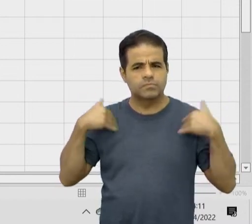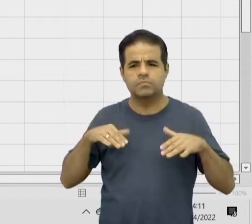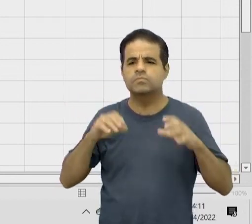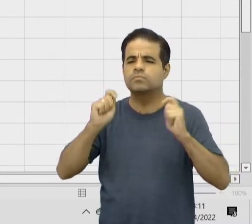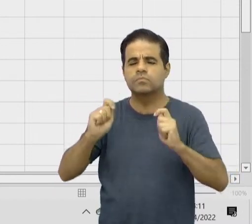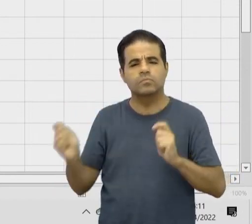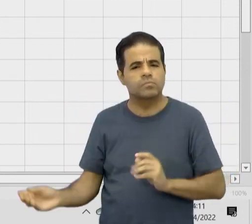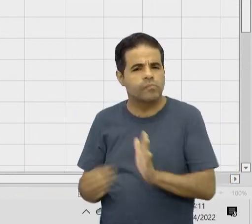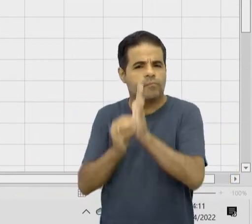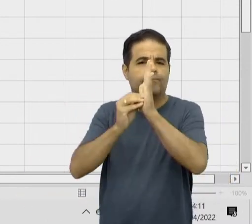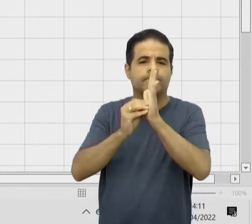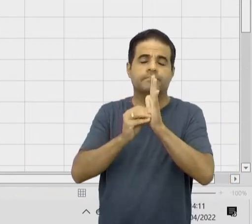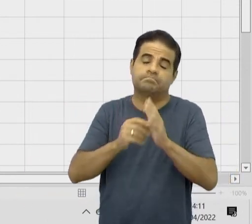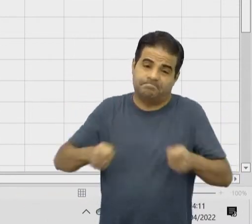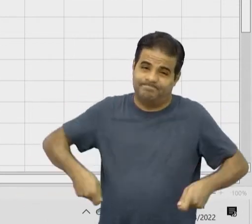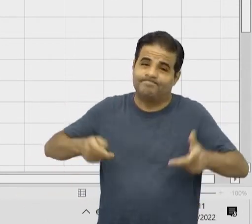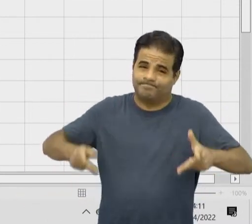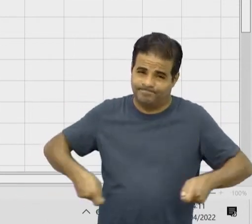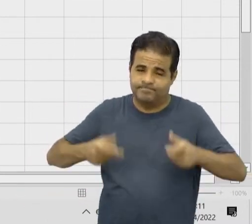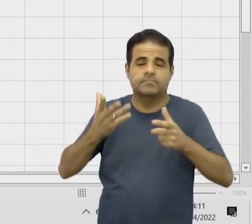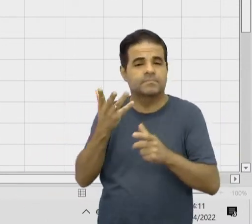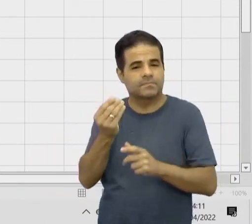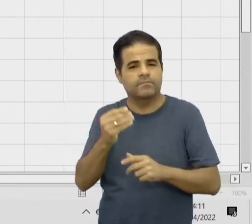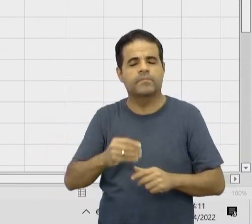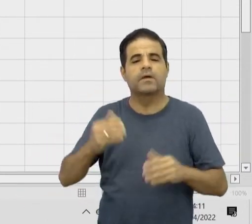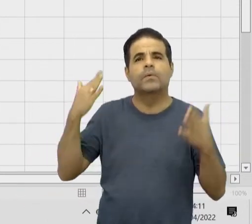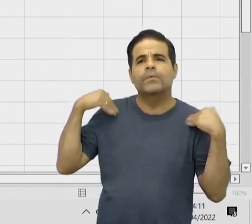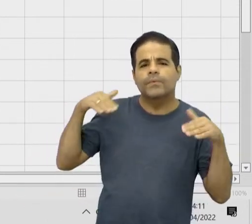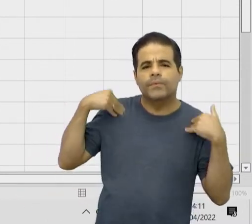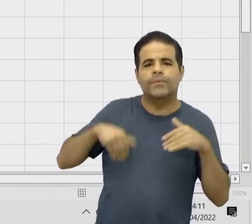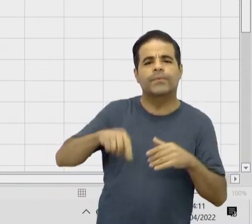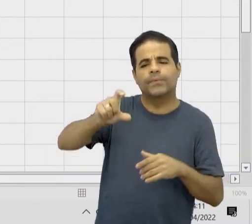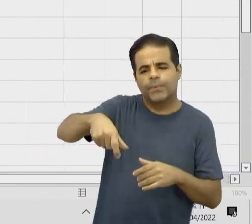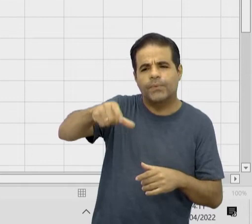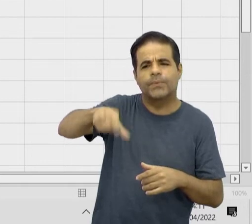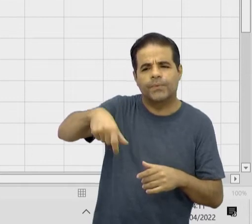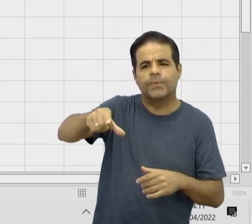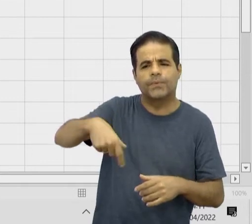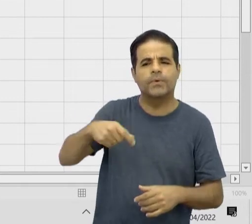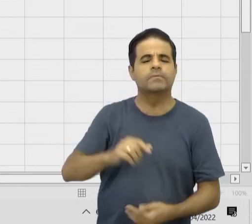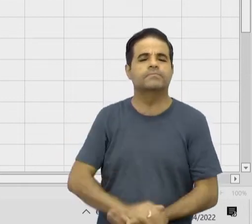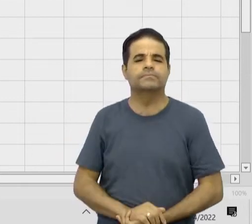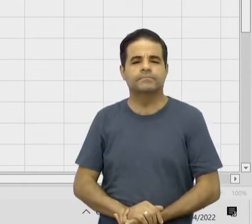eu posso colocar, porque eu gasto bastante de lazer aí no crédito.